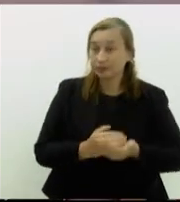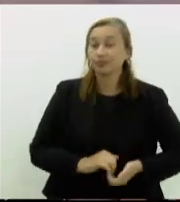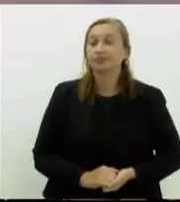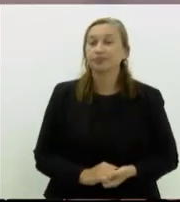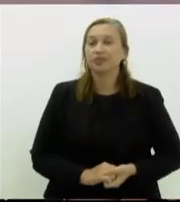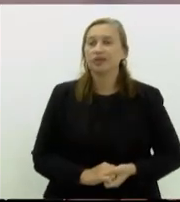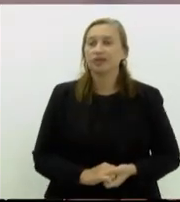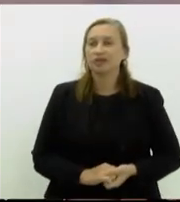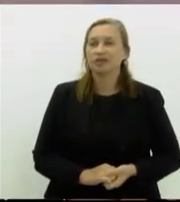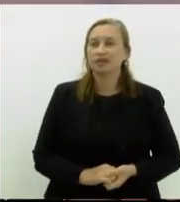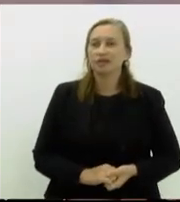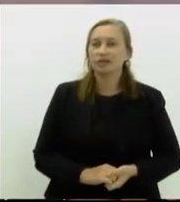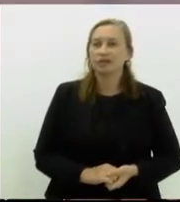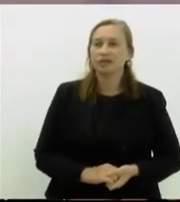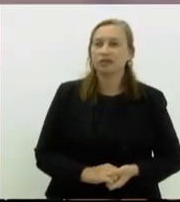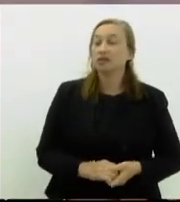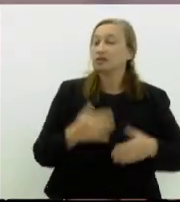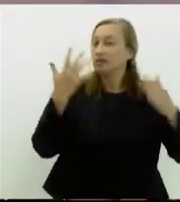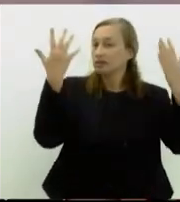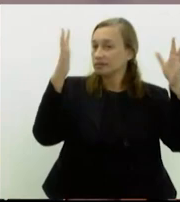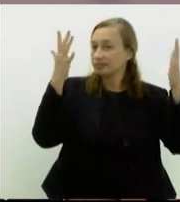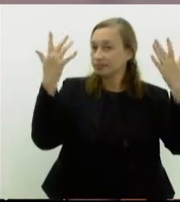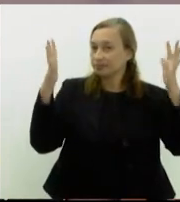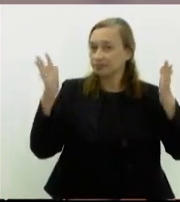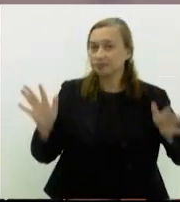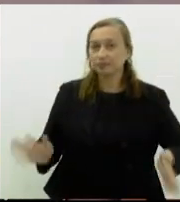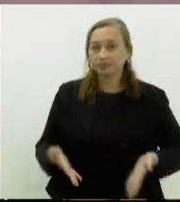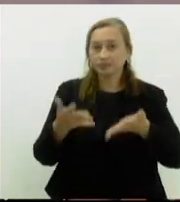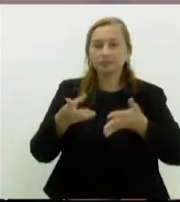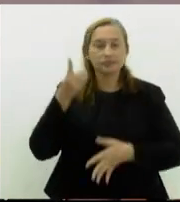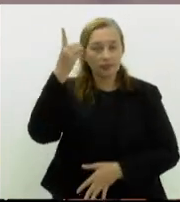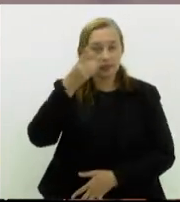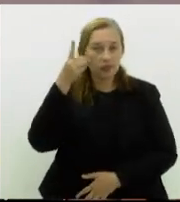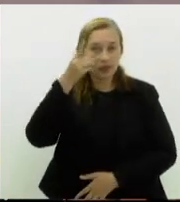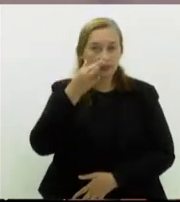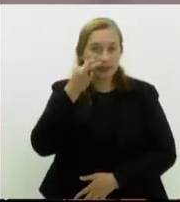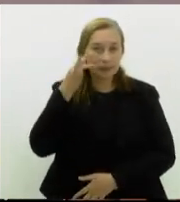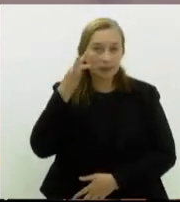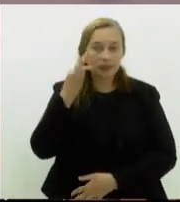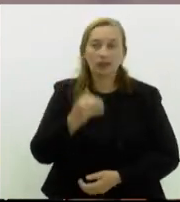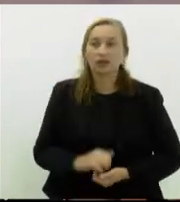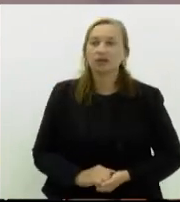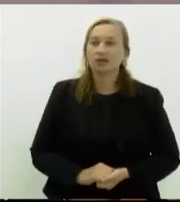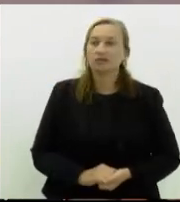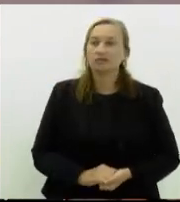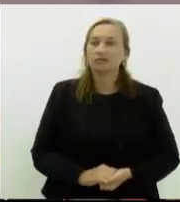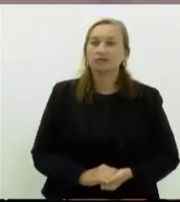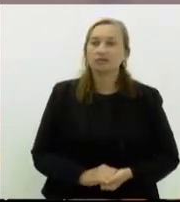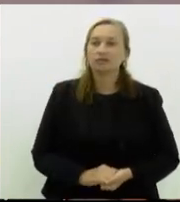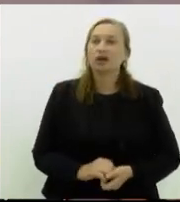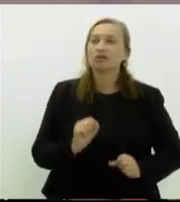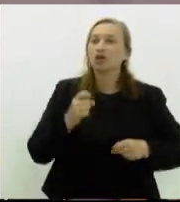né, e louvando a iniciativa do deputado Flávio Serafini de estar discutindo com